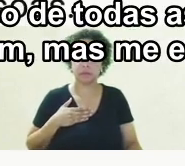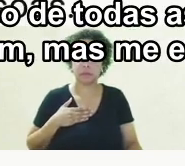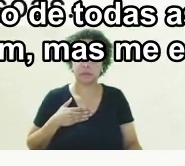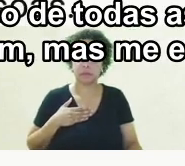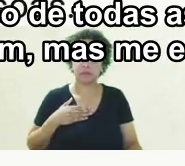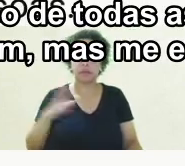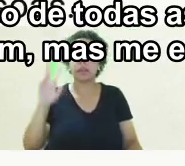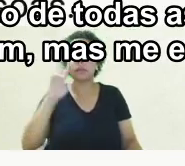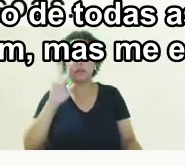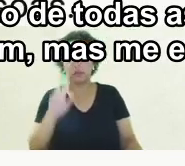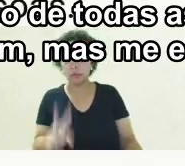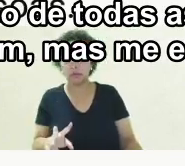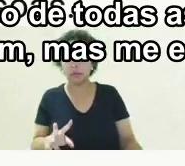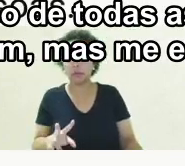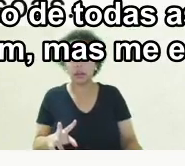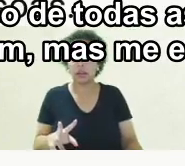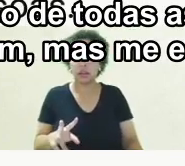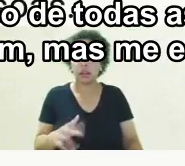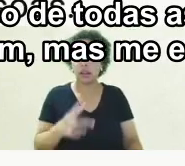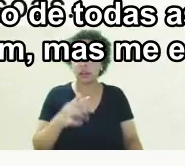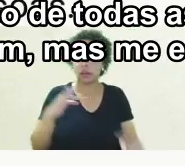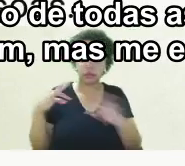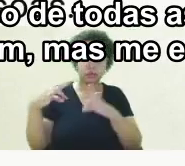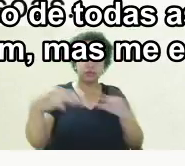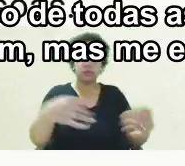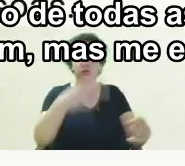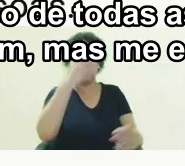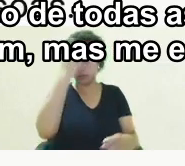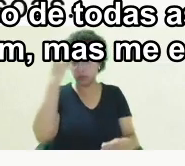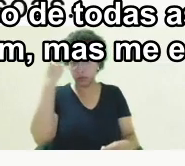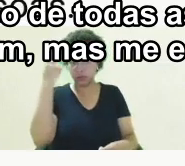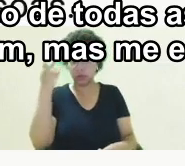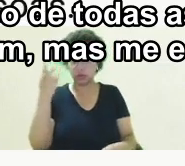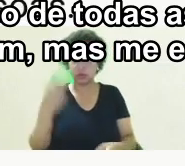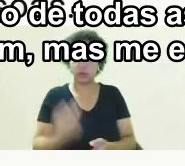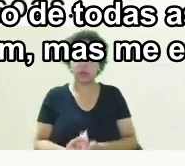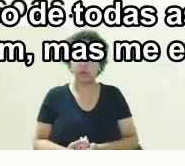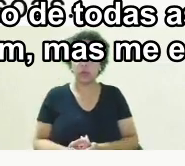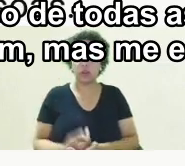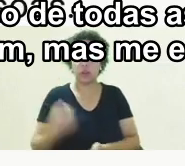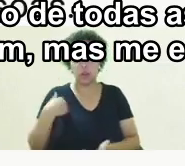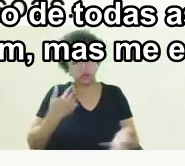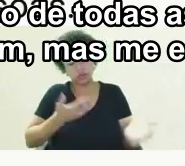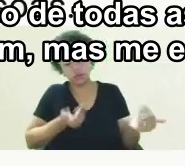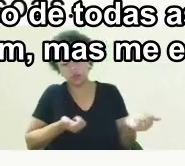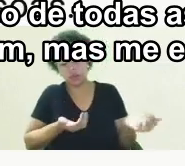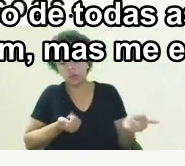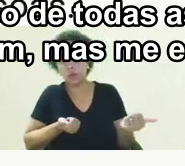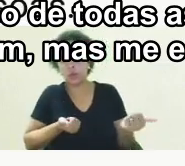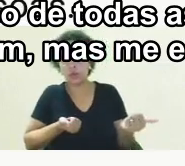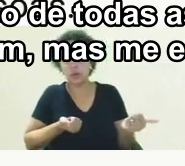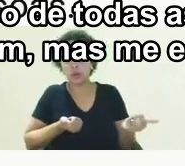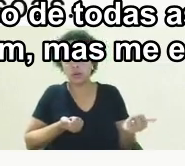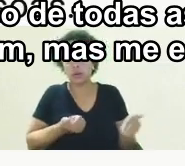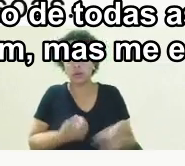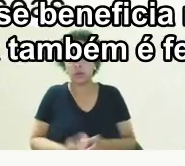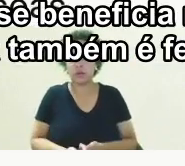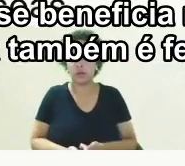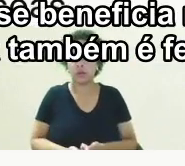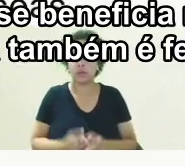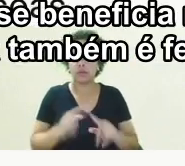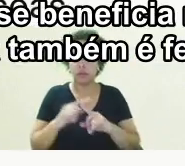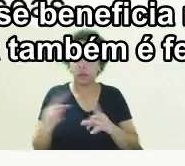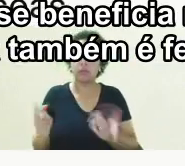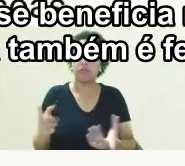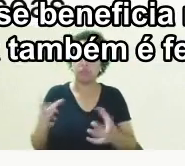né, que trazendo aqui esse caso de todas as pessoas, então ali eu não sou uma jovem, né, mas me enquadro